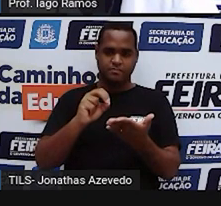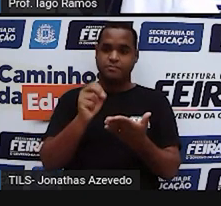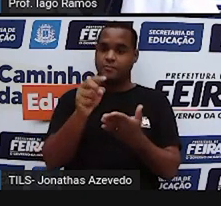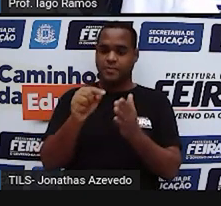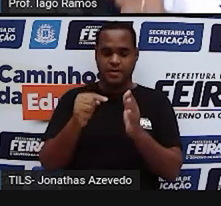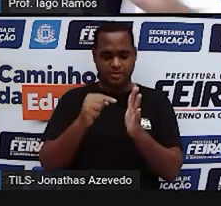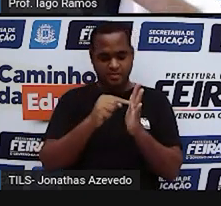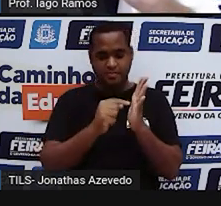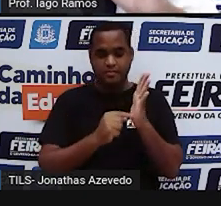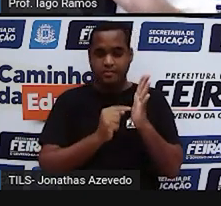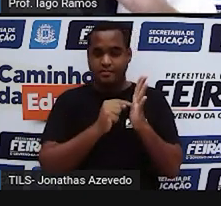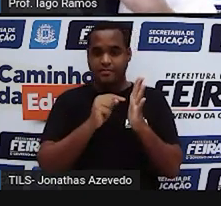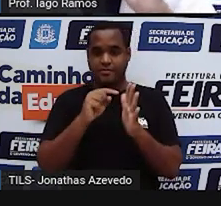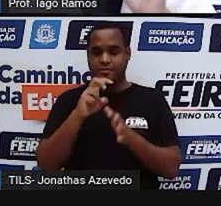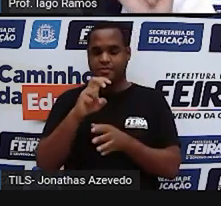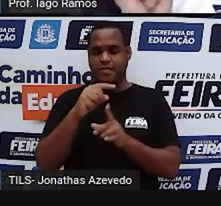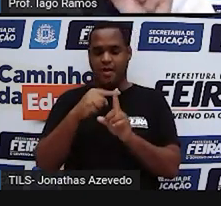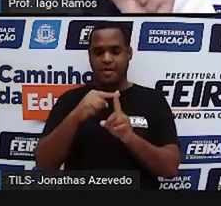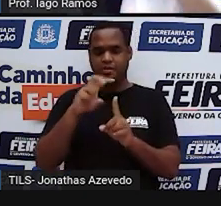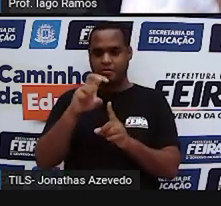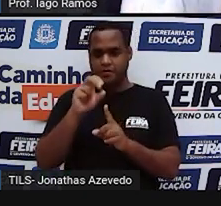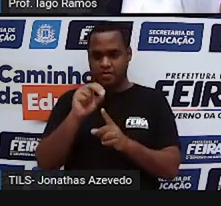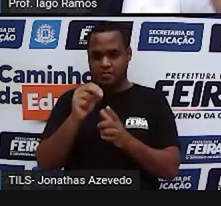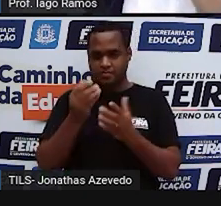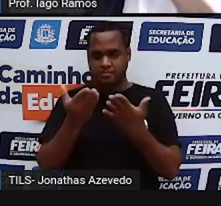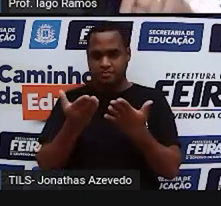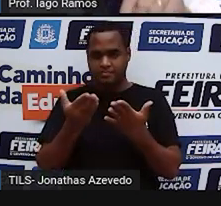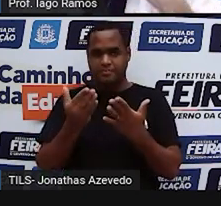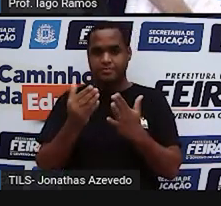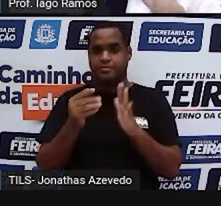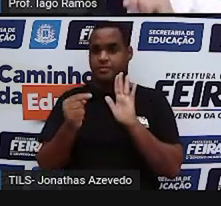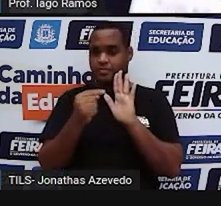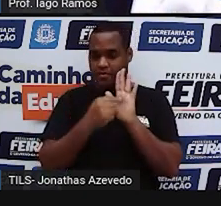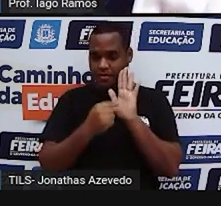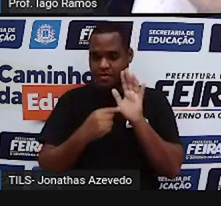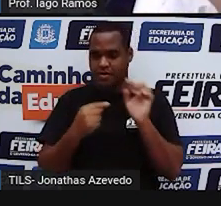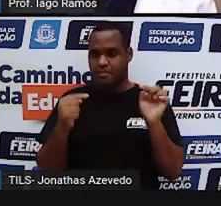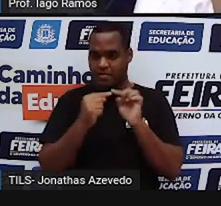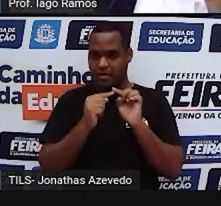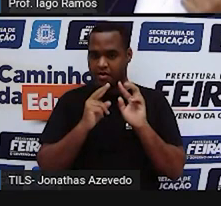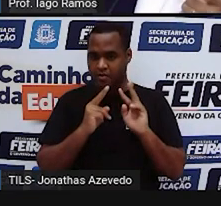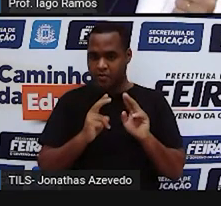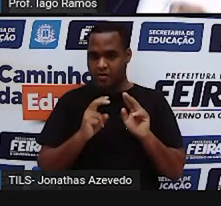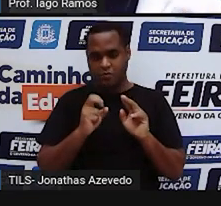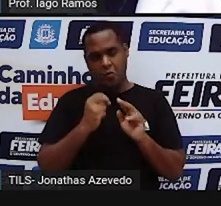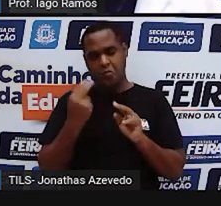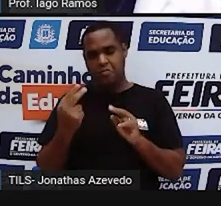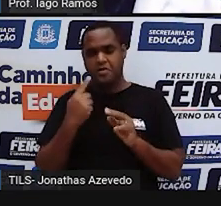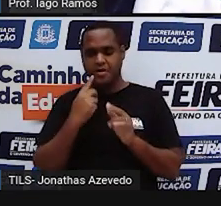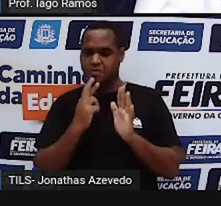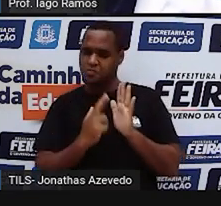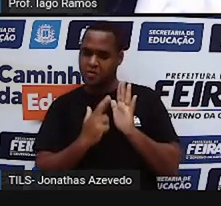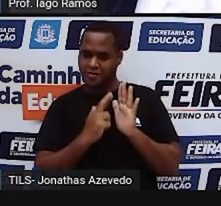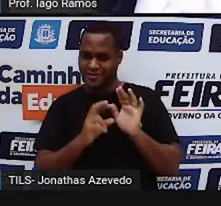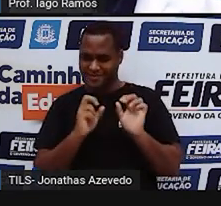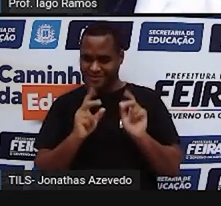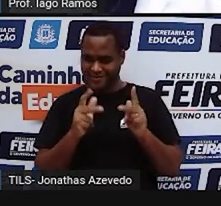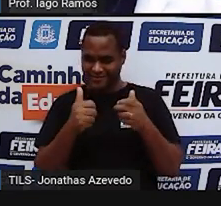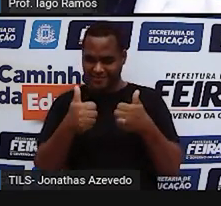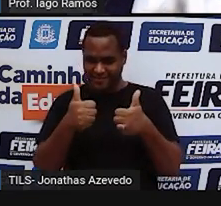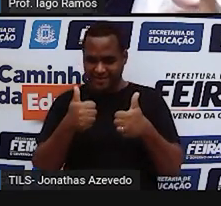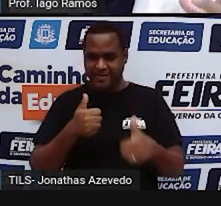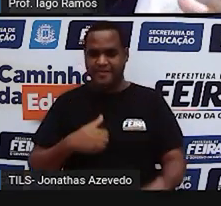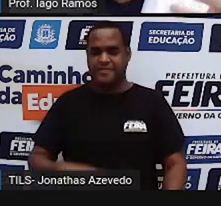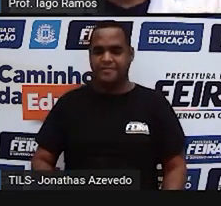vai digitar agora na calculadora mas 50 tecla o igual para sair outro resultado beleza